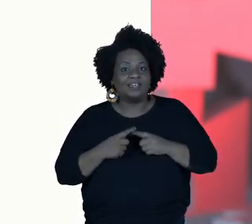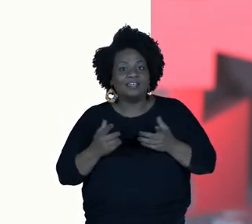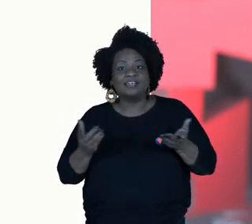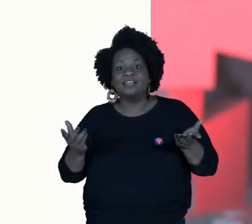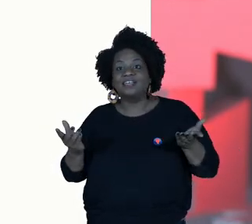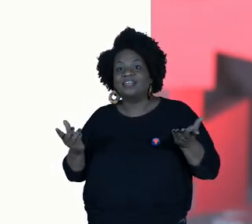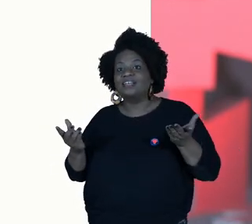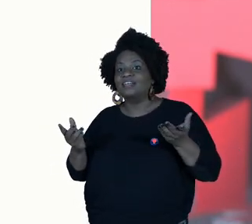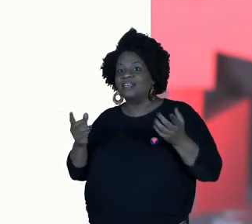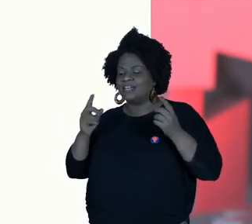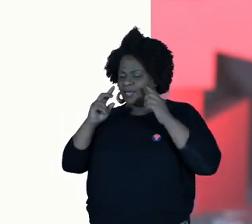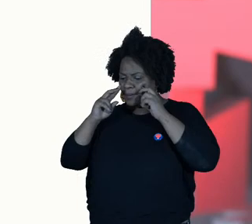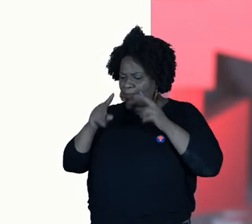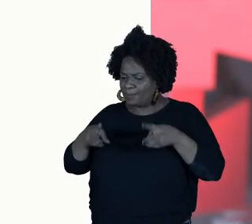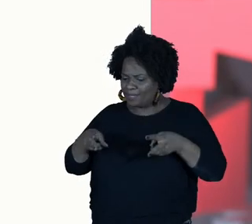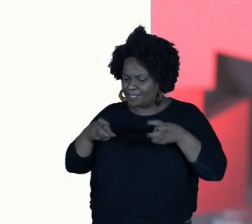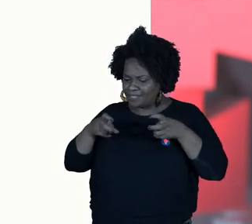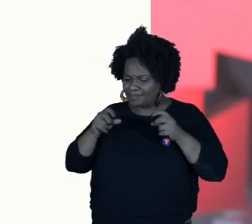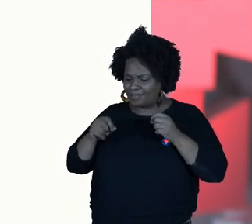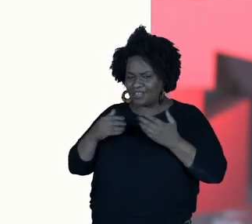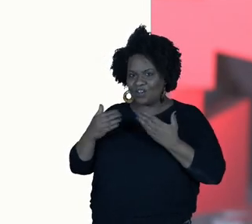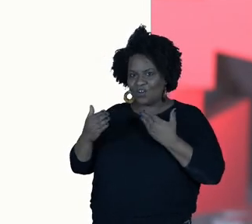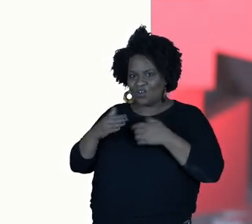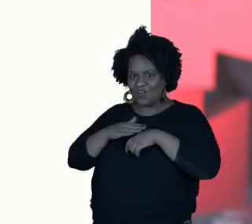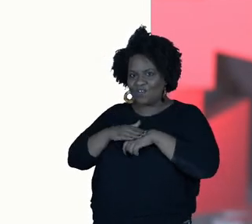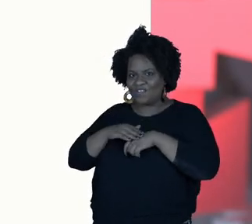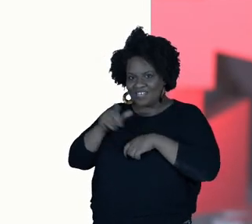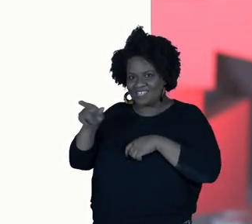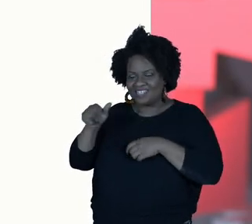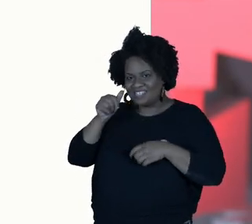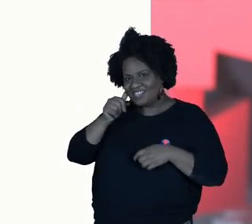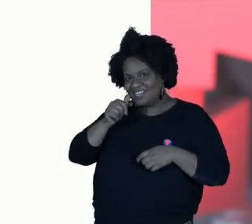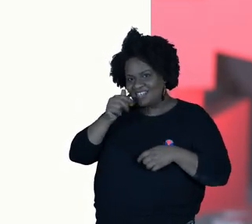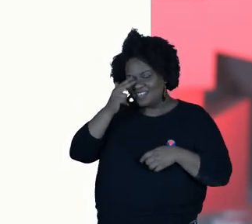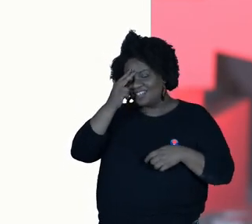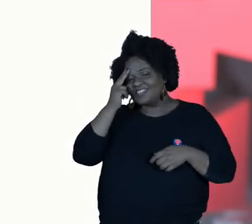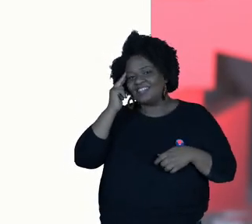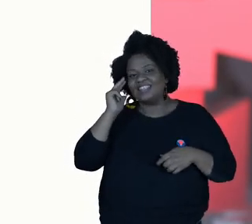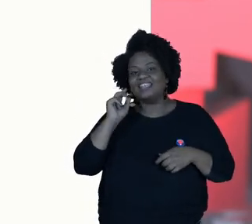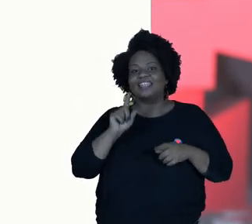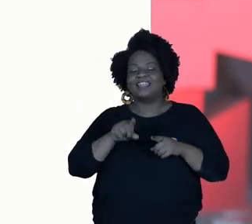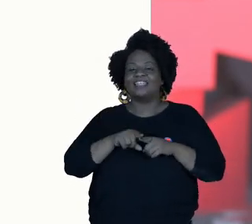eu identifiquei o seguinte, conversando com ela, a gente também